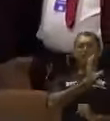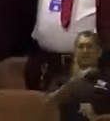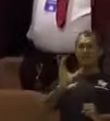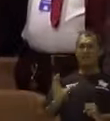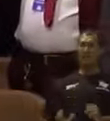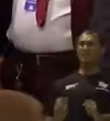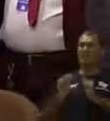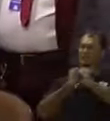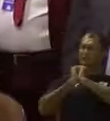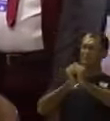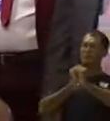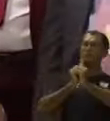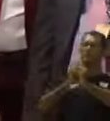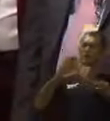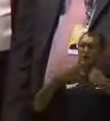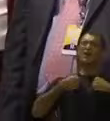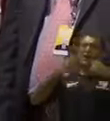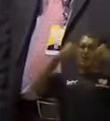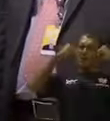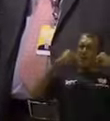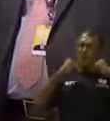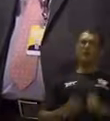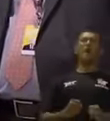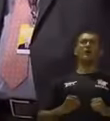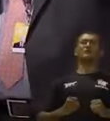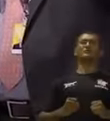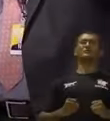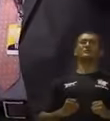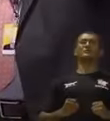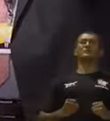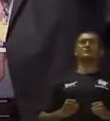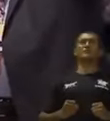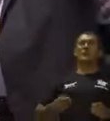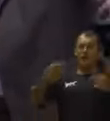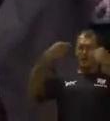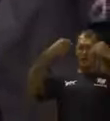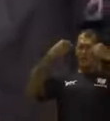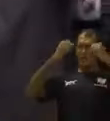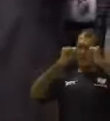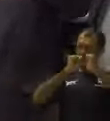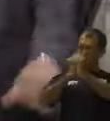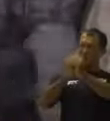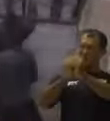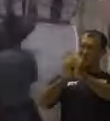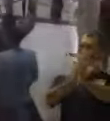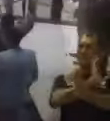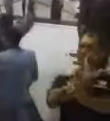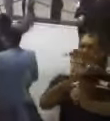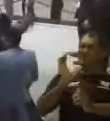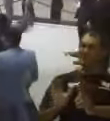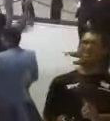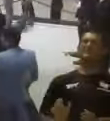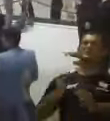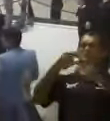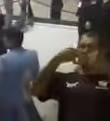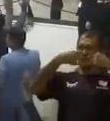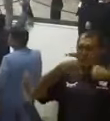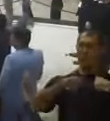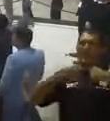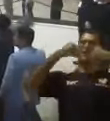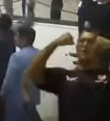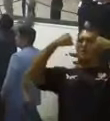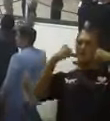Cristo eu posso. Em Cristo